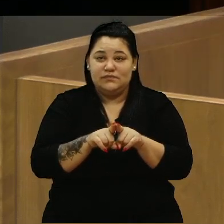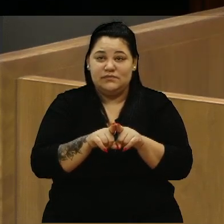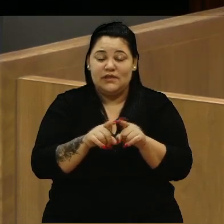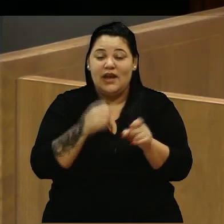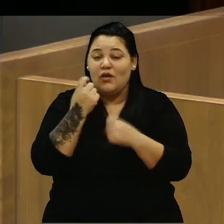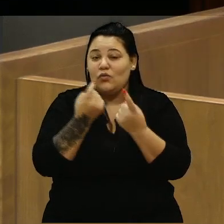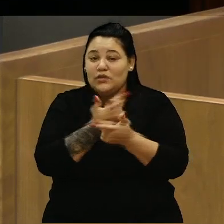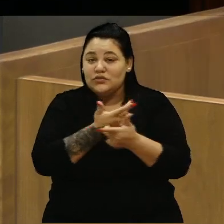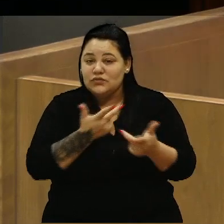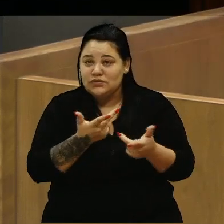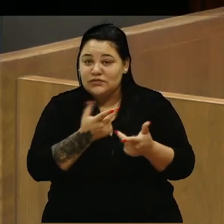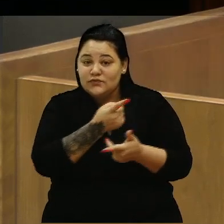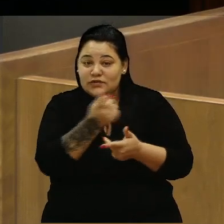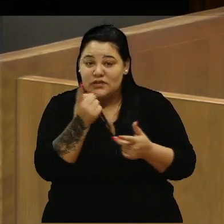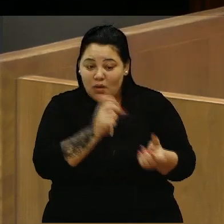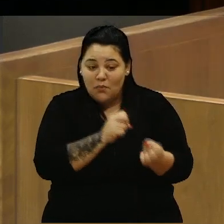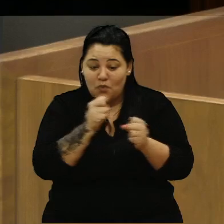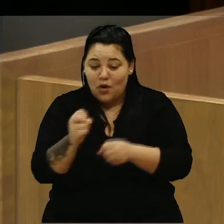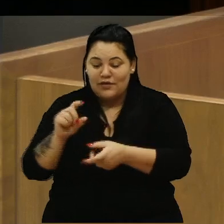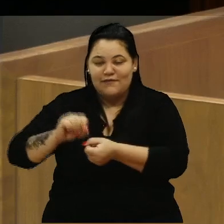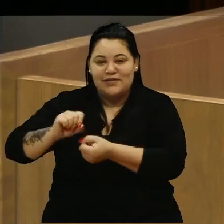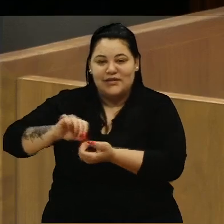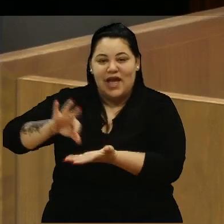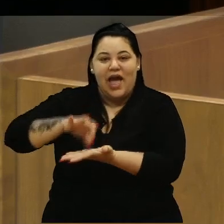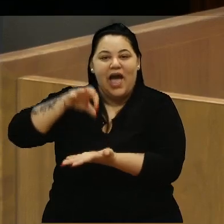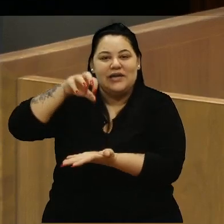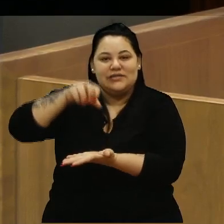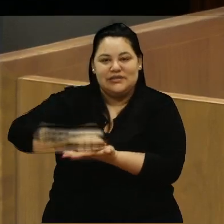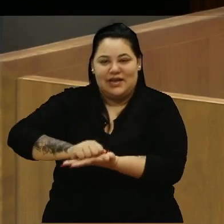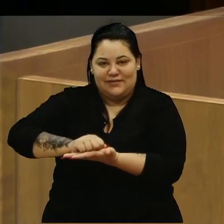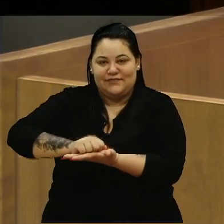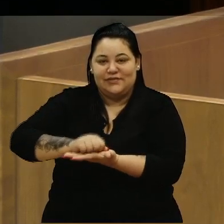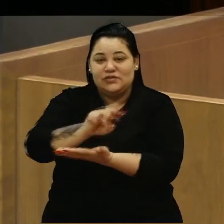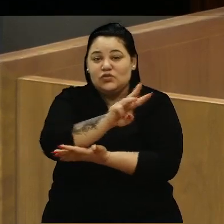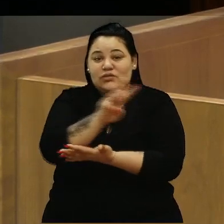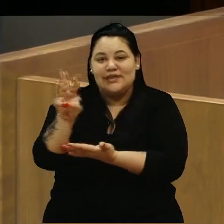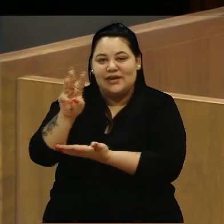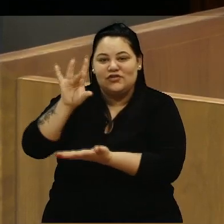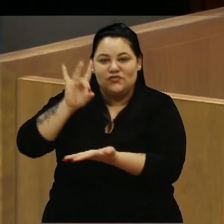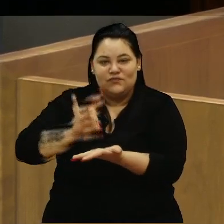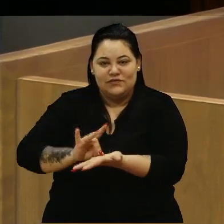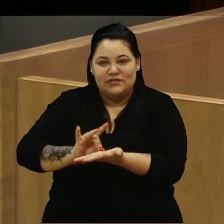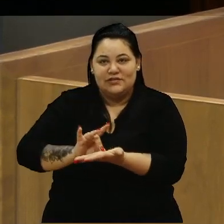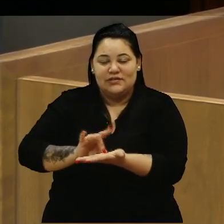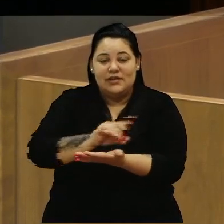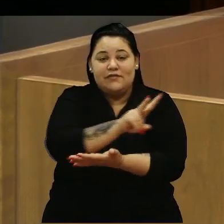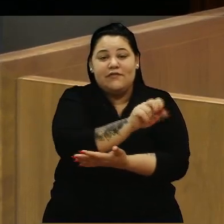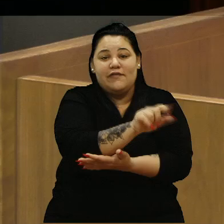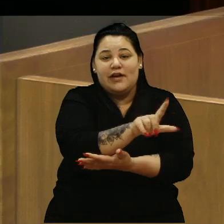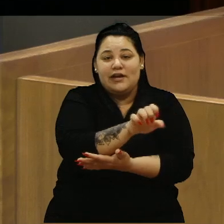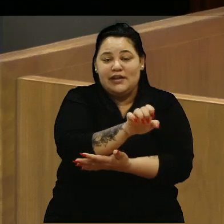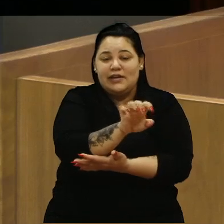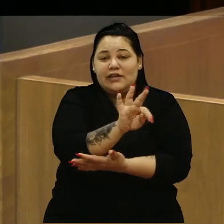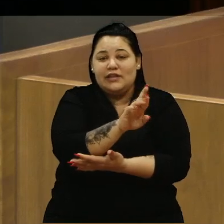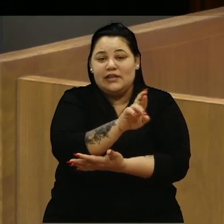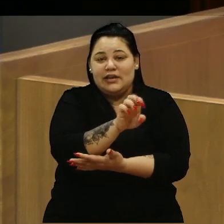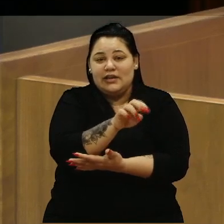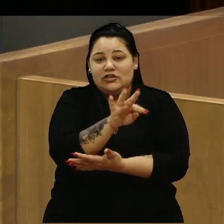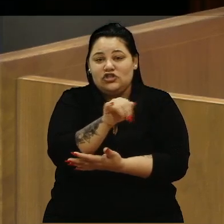coisas que daí vocês podem fazer a reserva através do site oficial, que é Vale Trentino